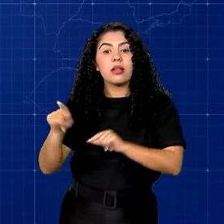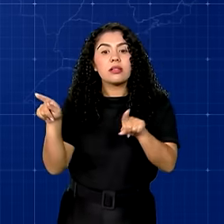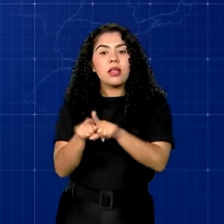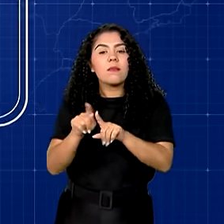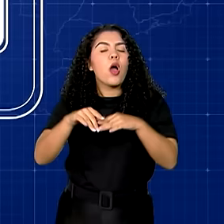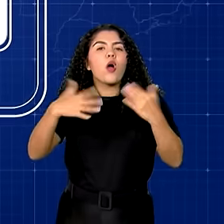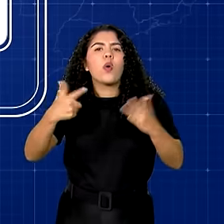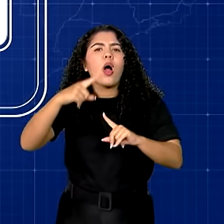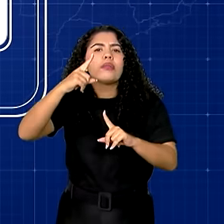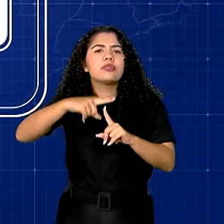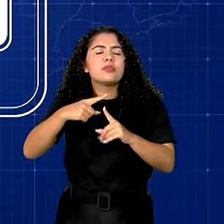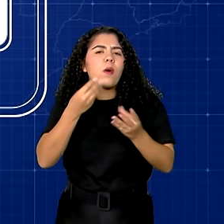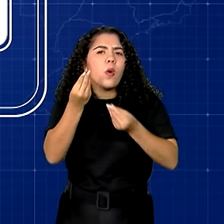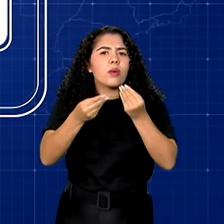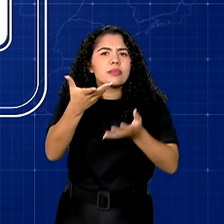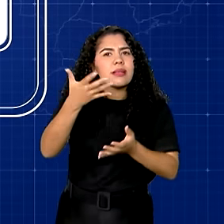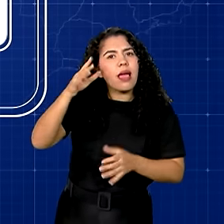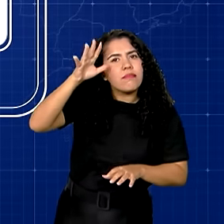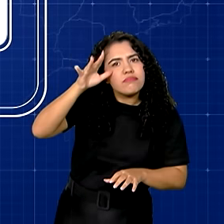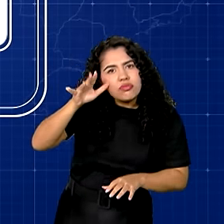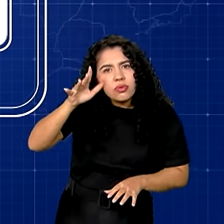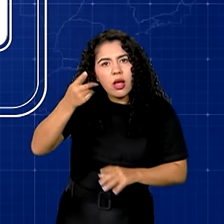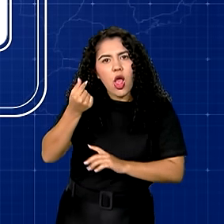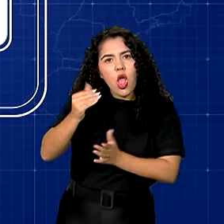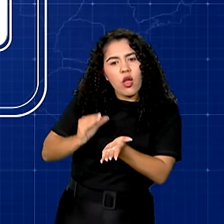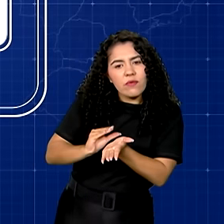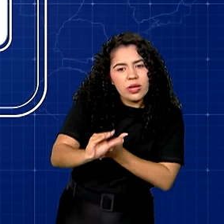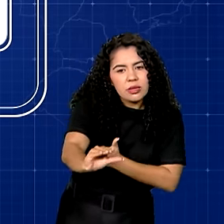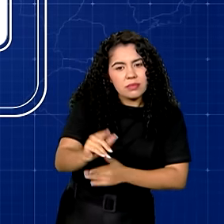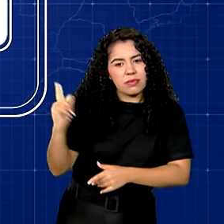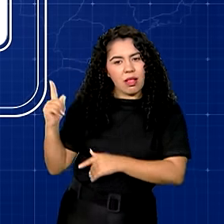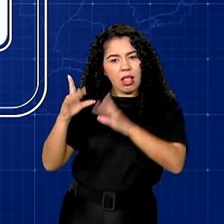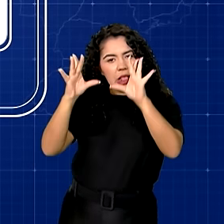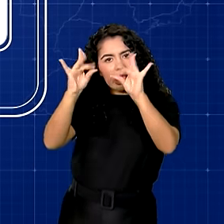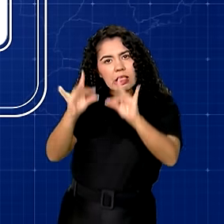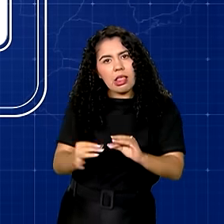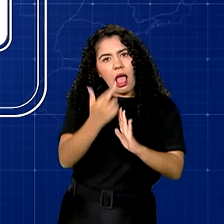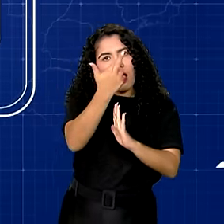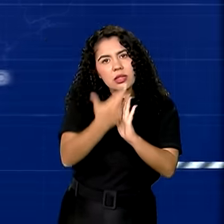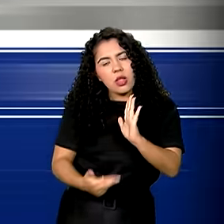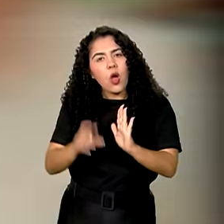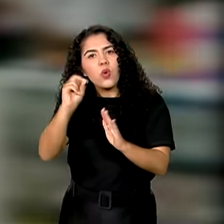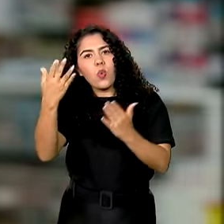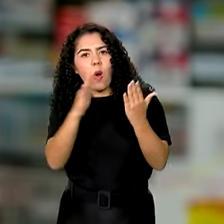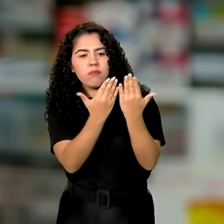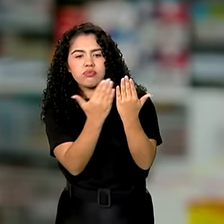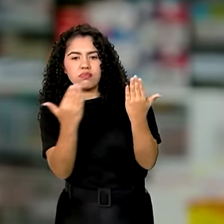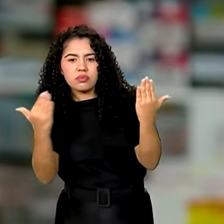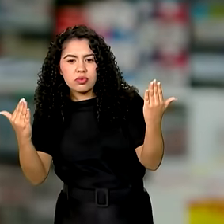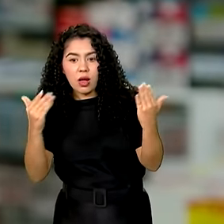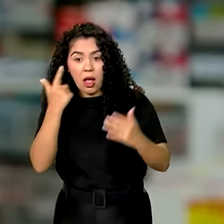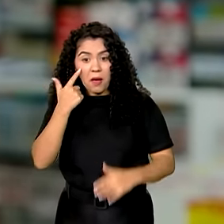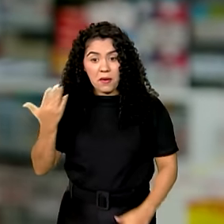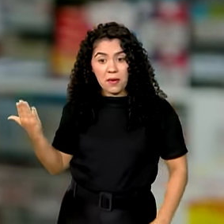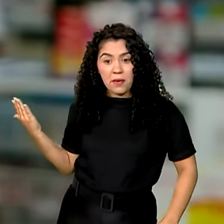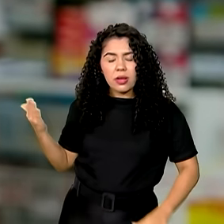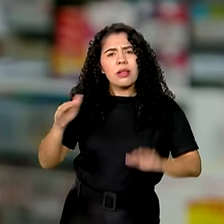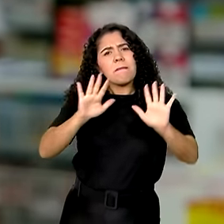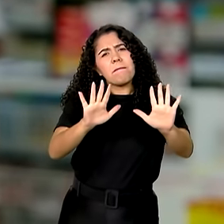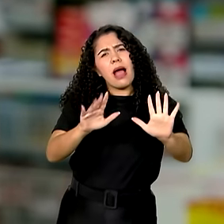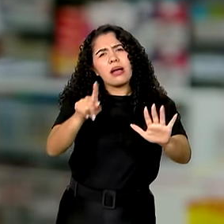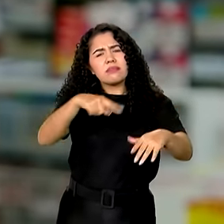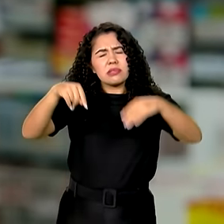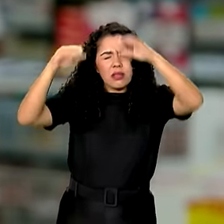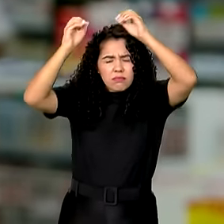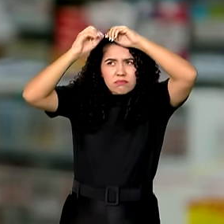quer ver os investimentos feitos, se como cards informativos, relatórios ou panfletos. Mas você pode estar se perguntando,